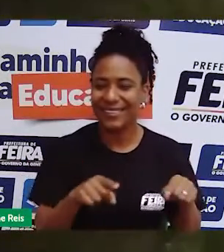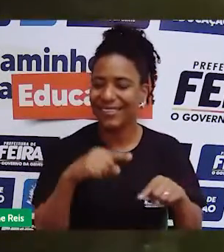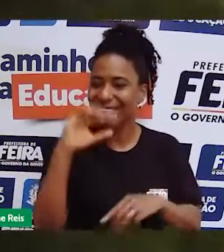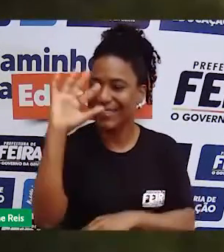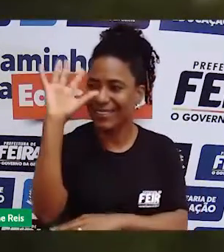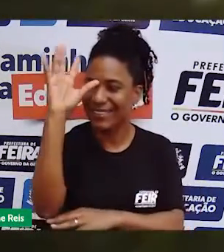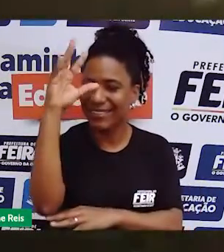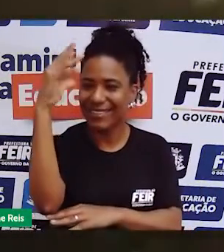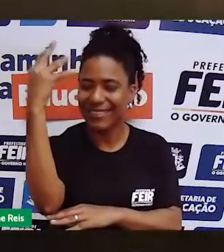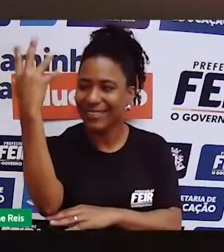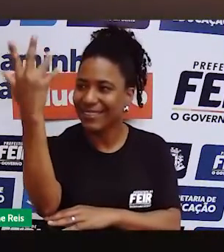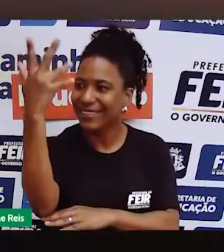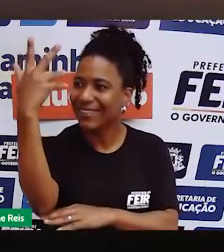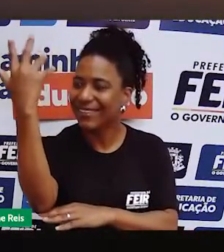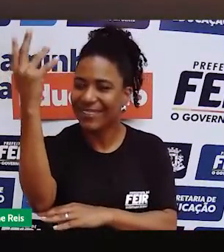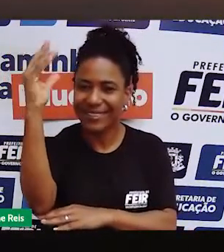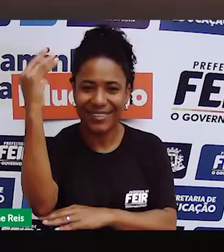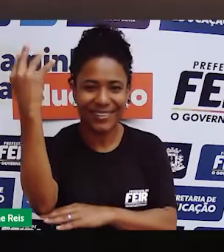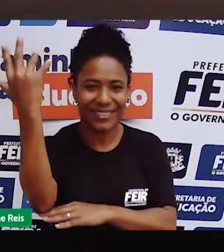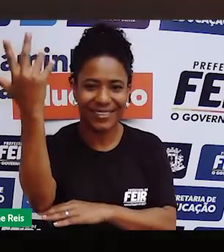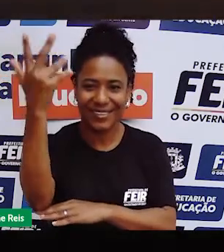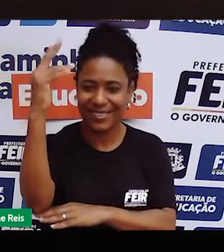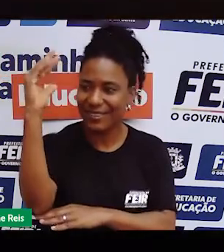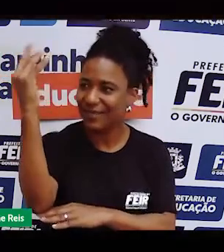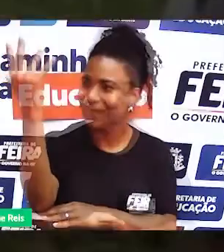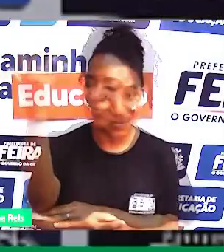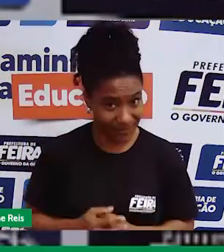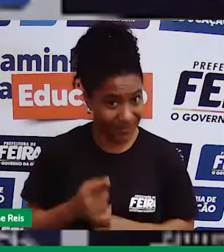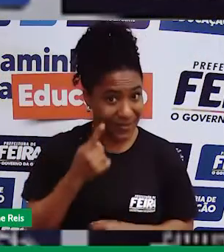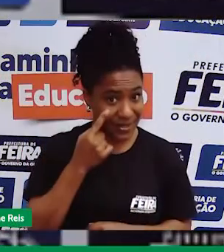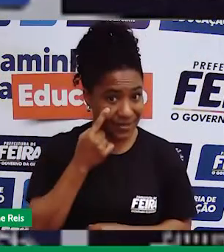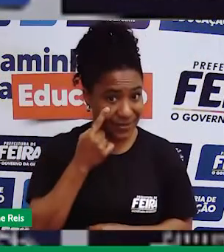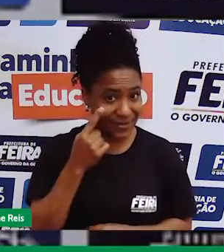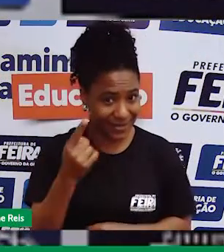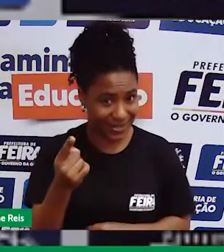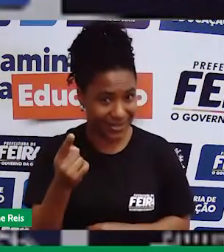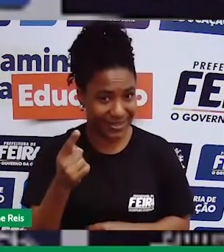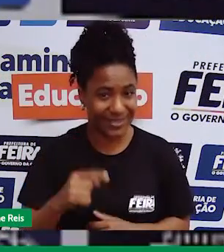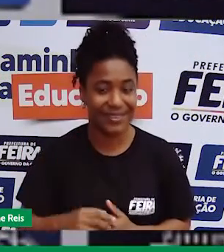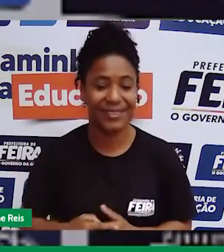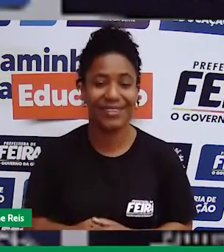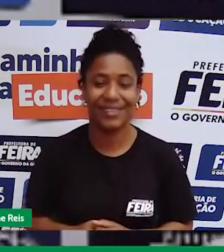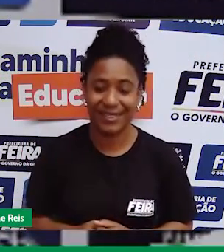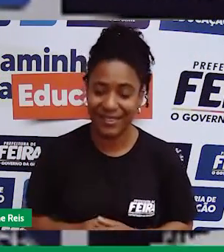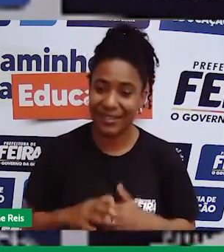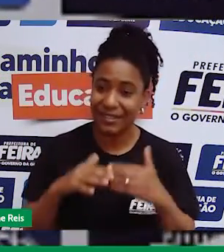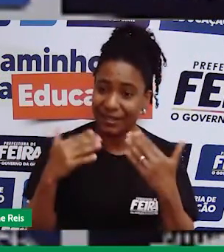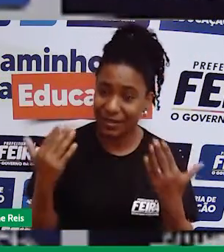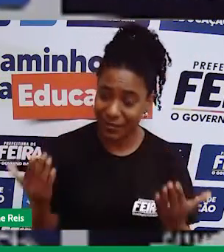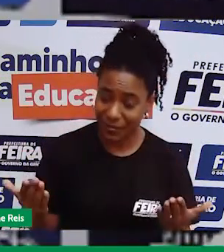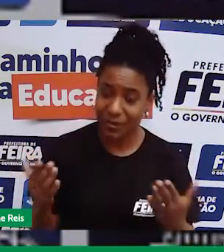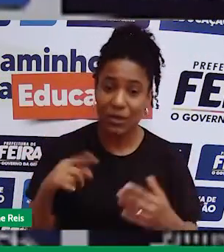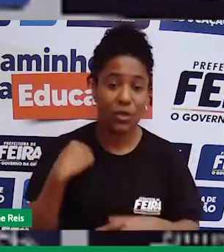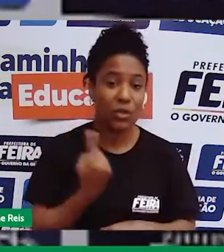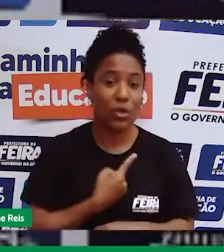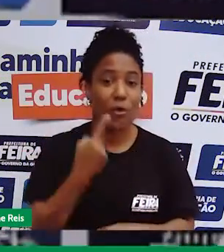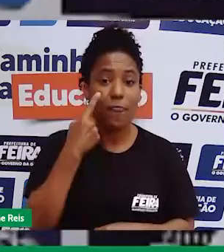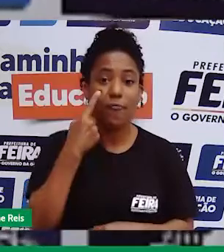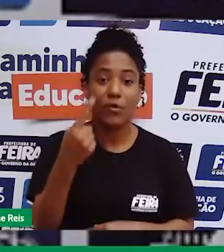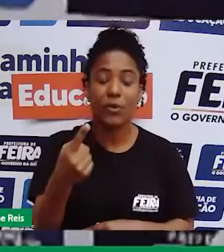Juazeiro, ela nunca mais voltou. Então, gente, o que a gente viu aí nessa